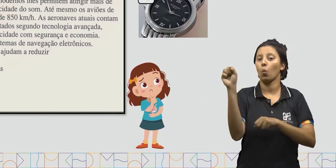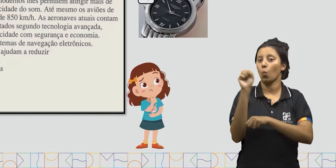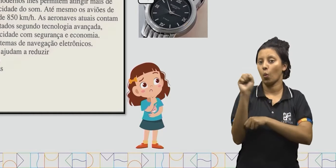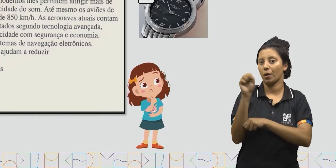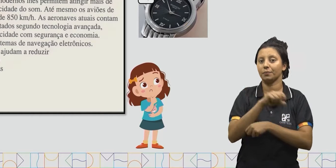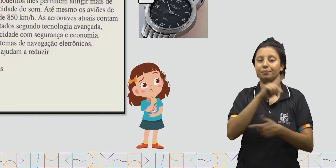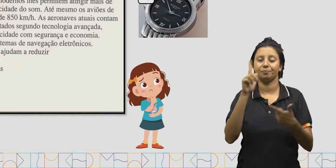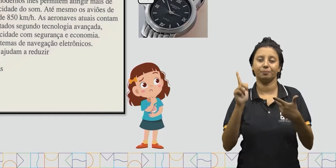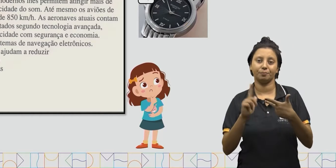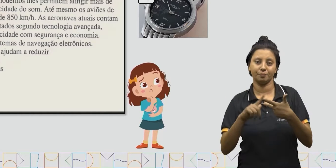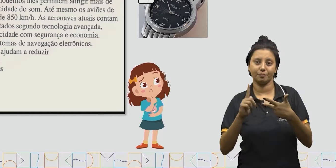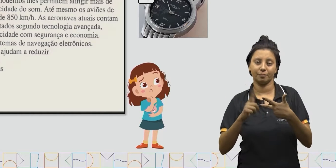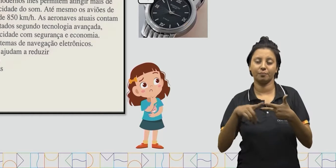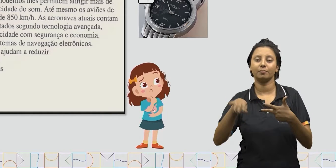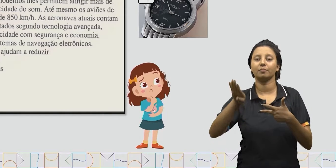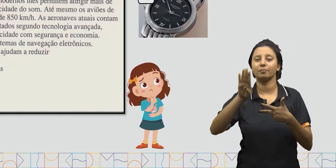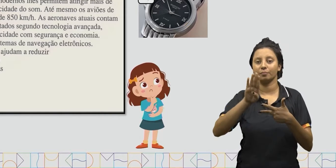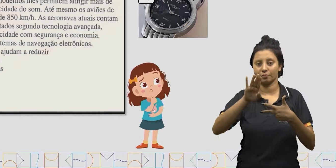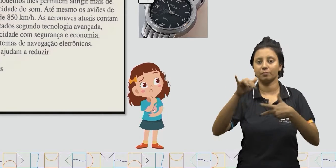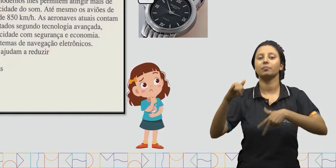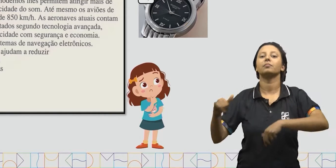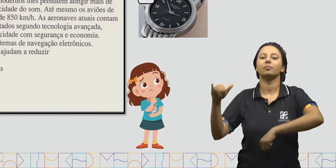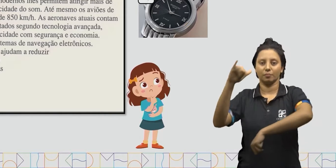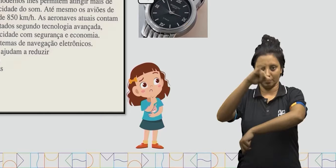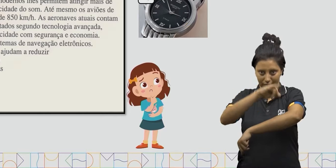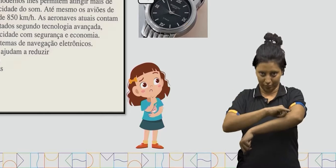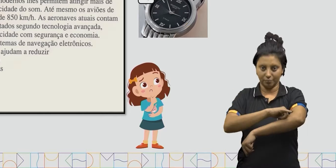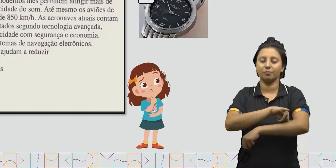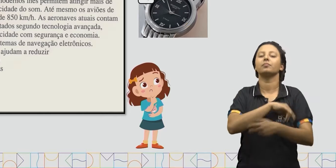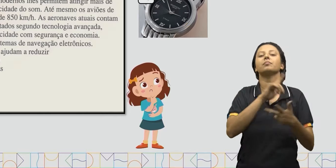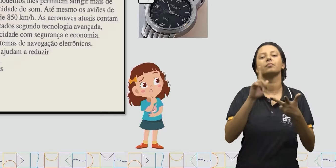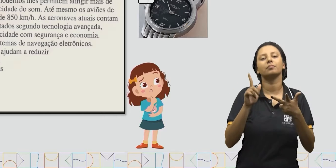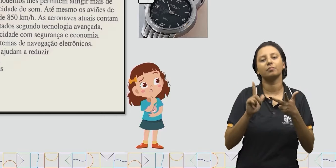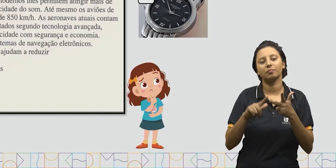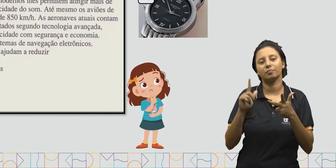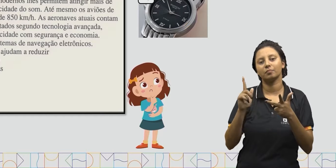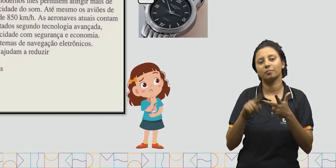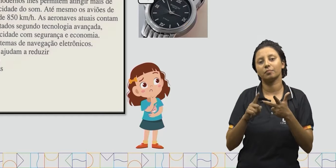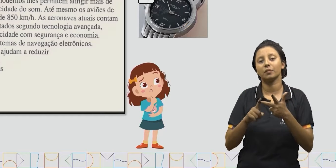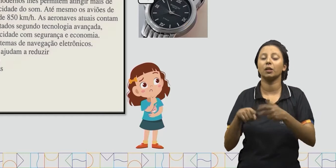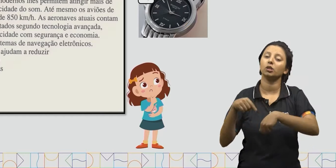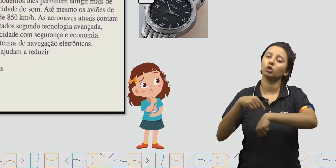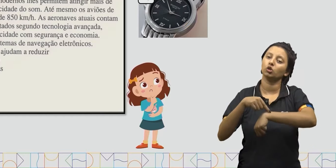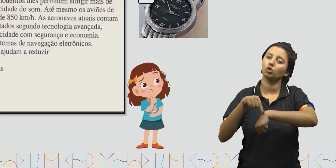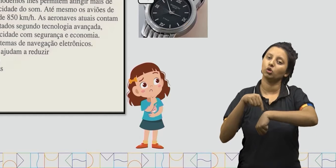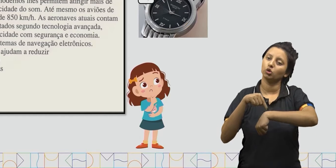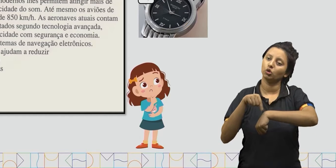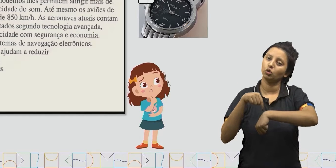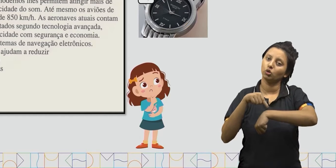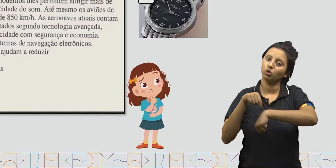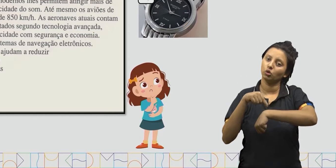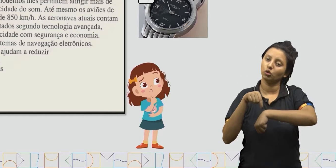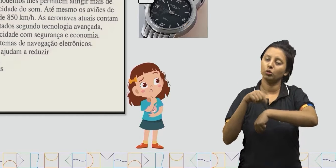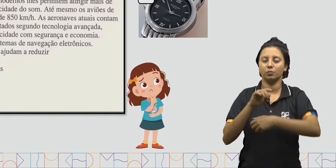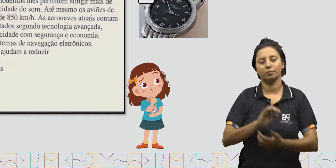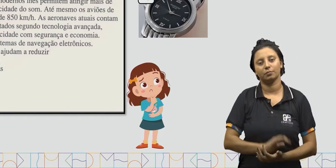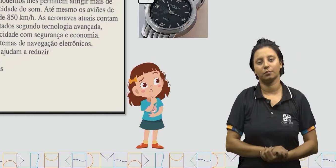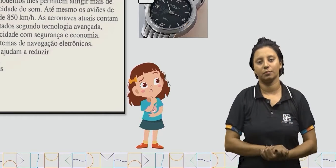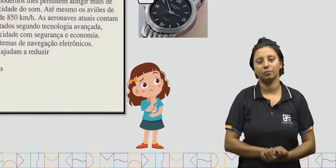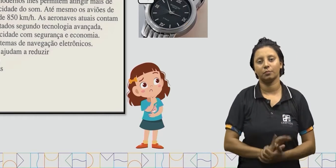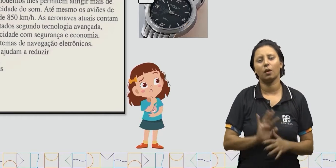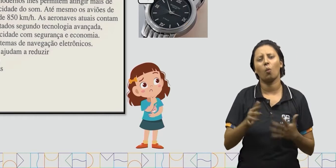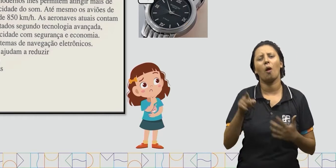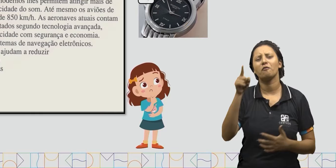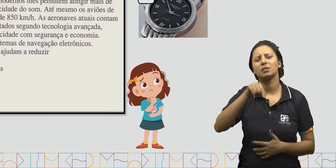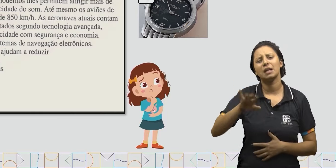de um carro. Na alternativa B, nós temos a imagem de um avião. E na alternativa C, nós temos a imagem de um relógio.